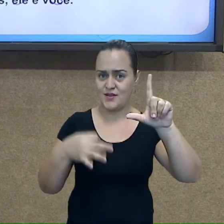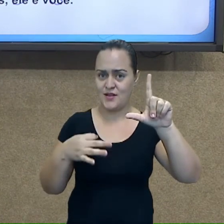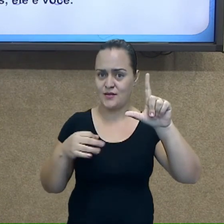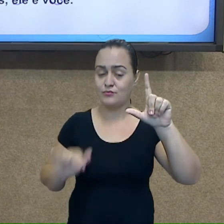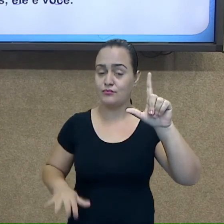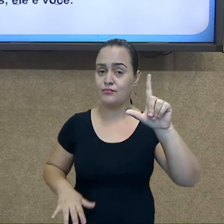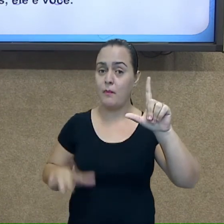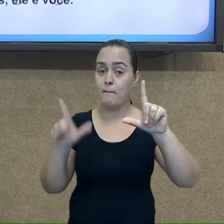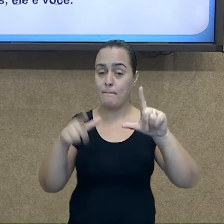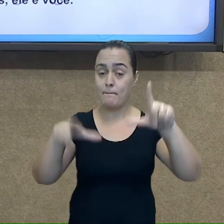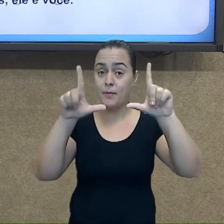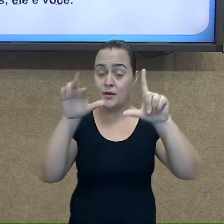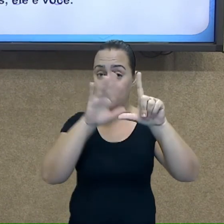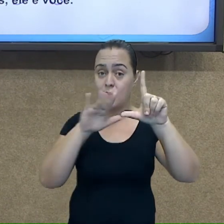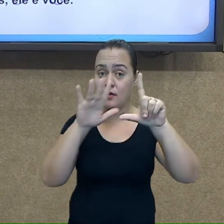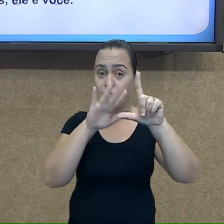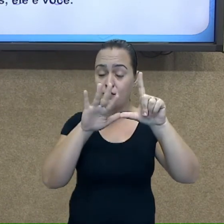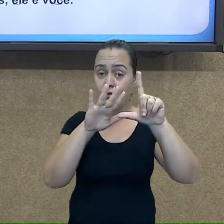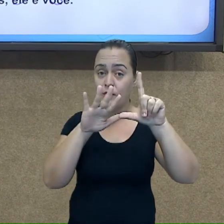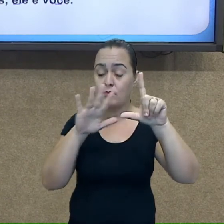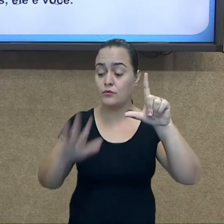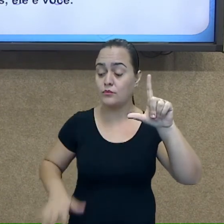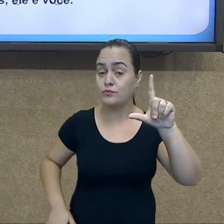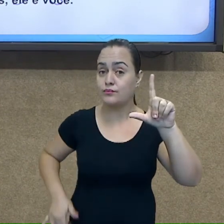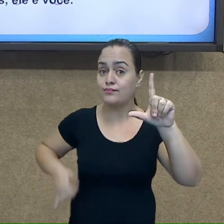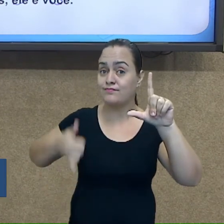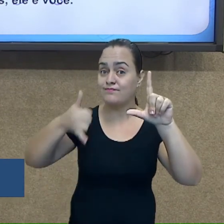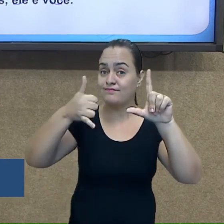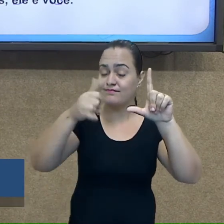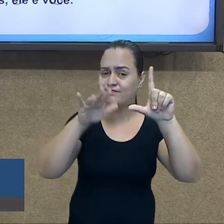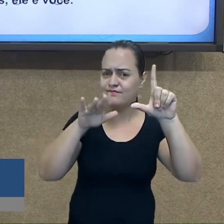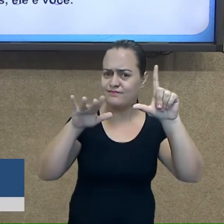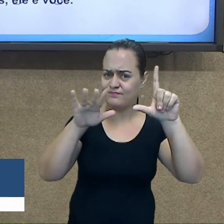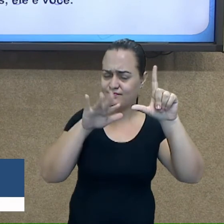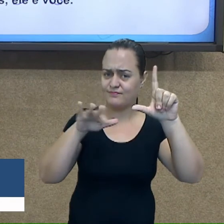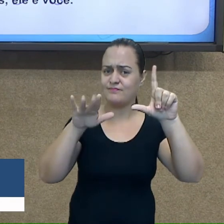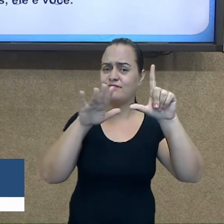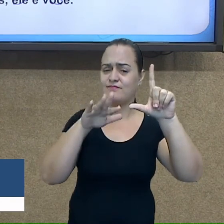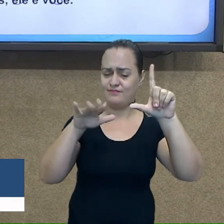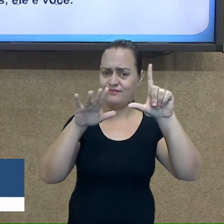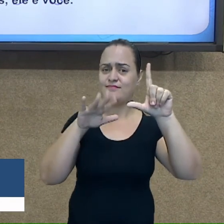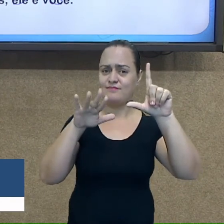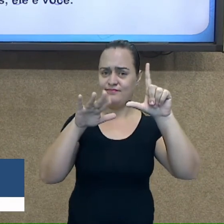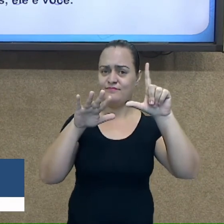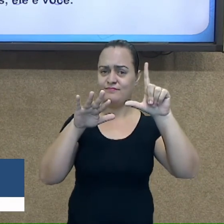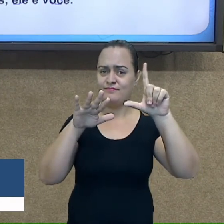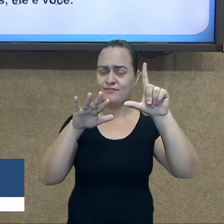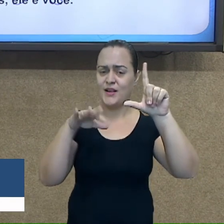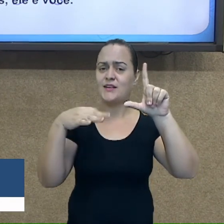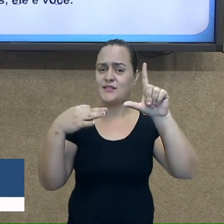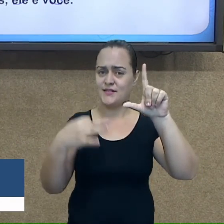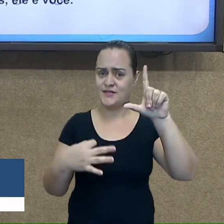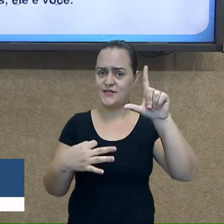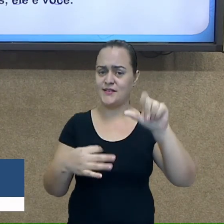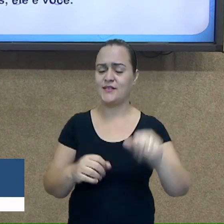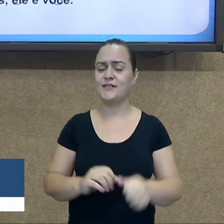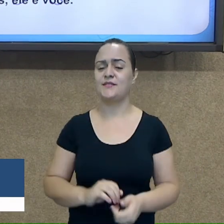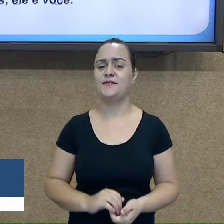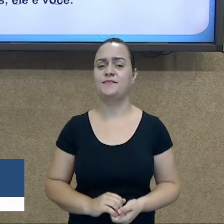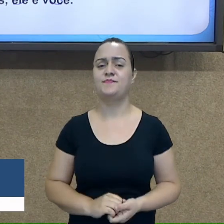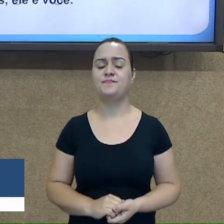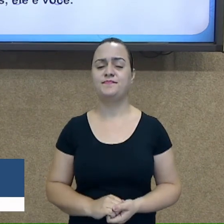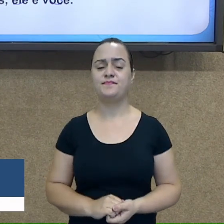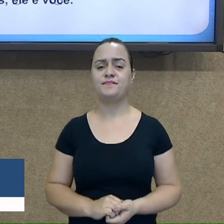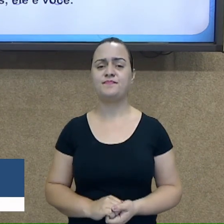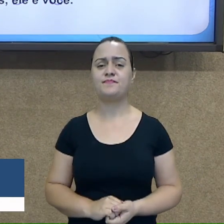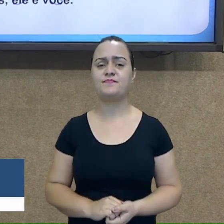nossas atividades na plataforma SMED-GV, aponte a câmera do seu celular na imagem que aparece no canto